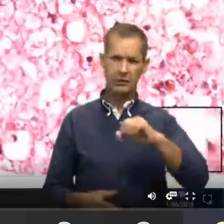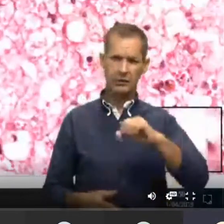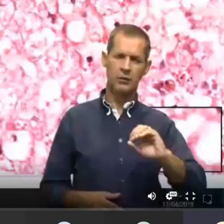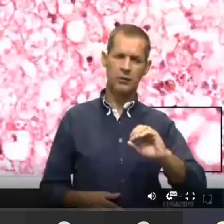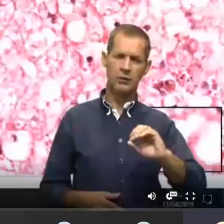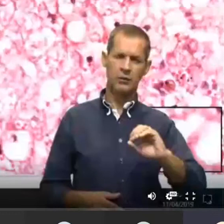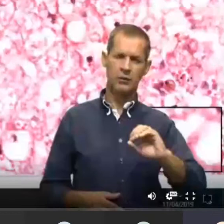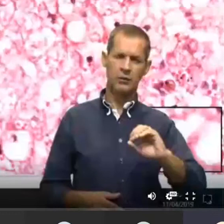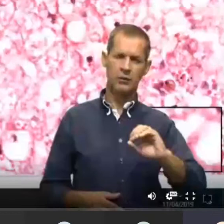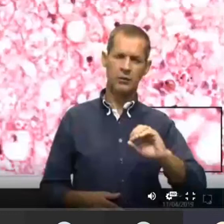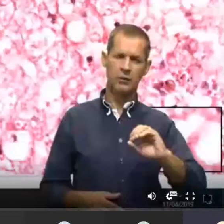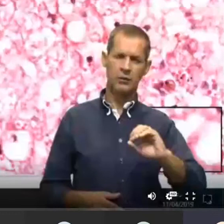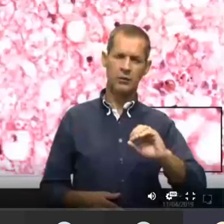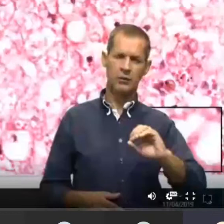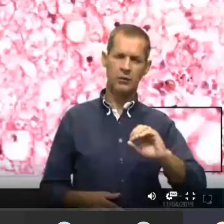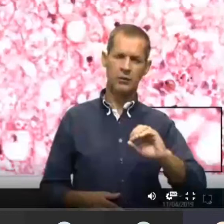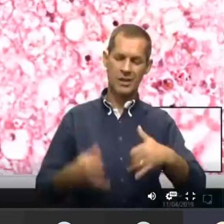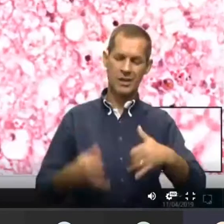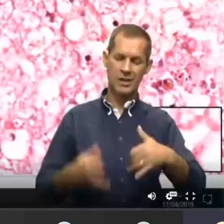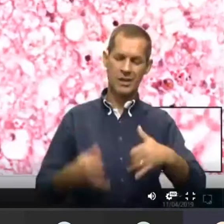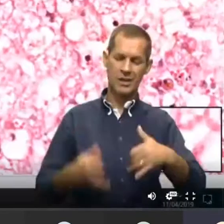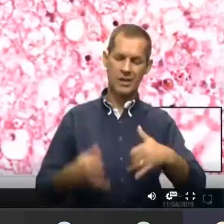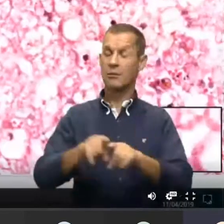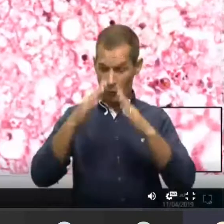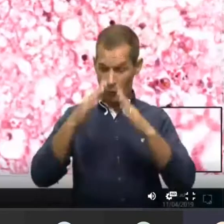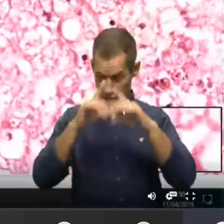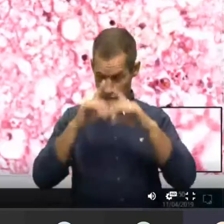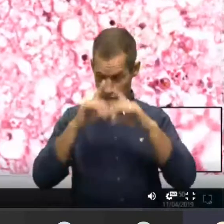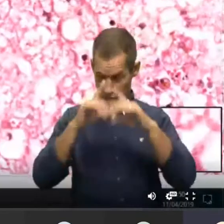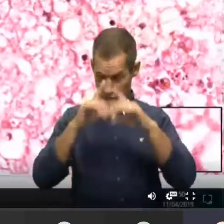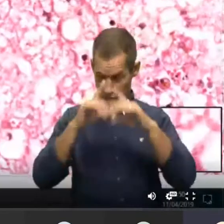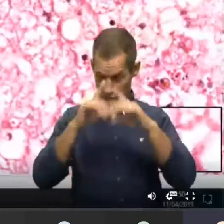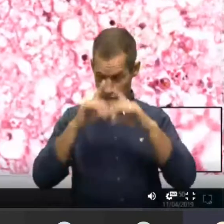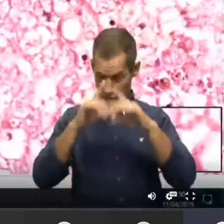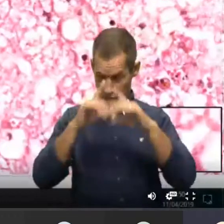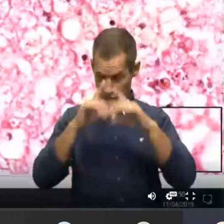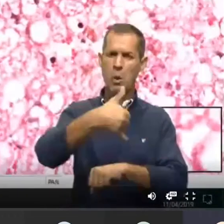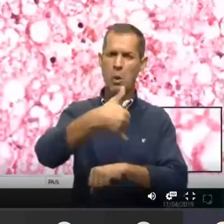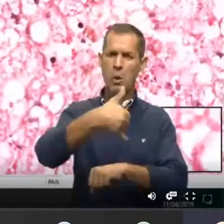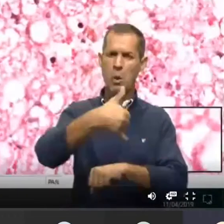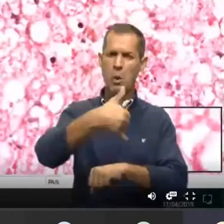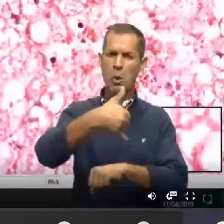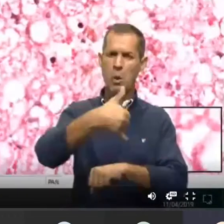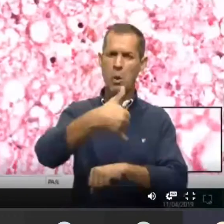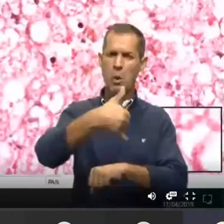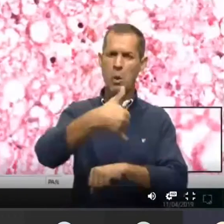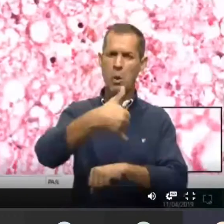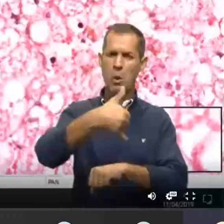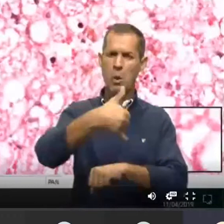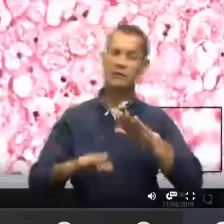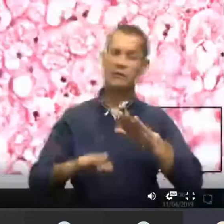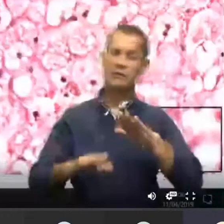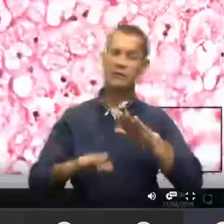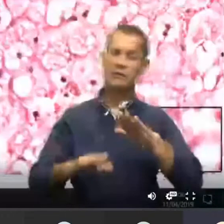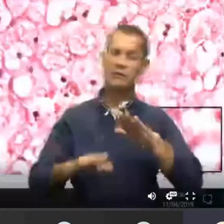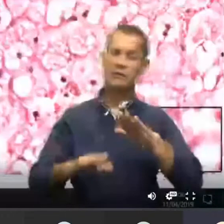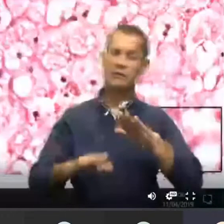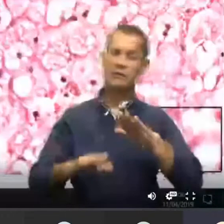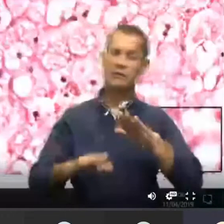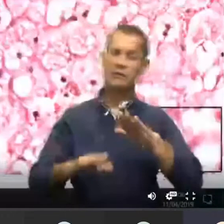macrovesículas, né? Que são gotas lipídicas com grande concentração de gordura, e em alguns casos nós temos